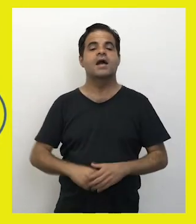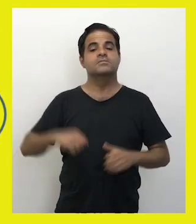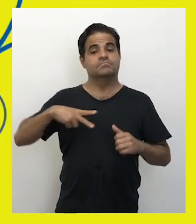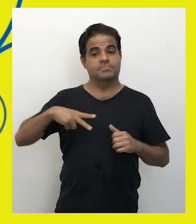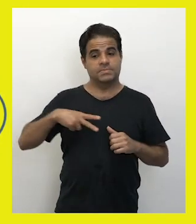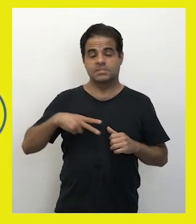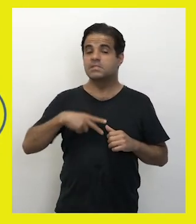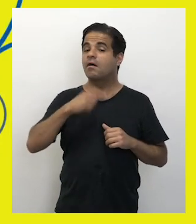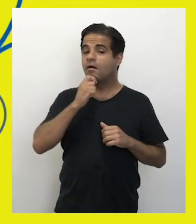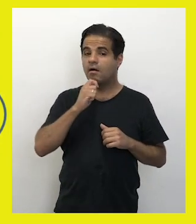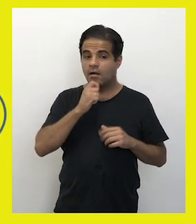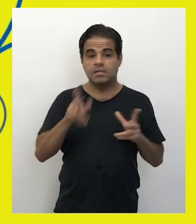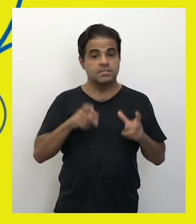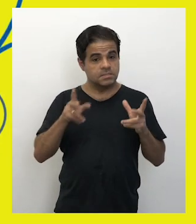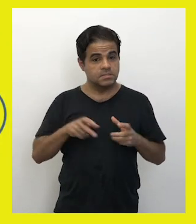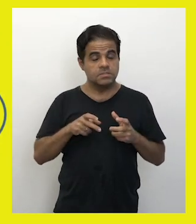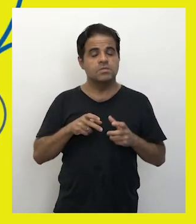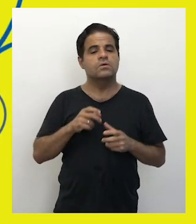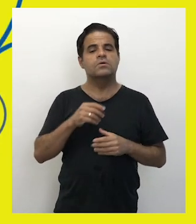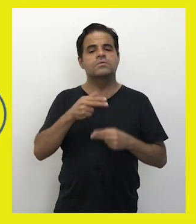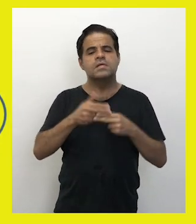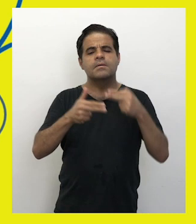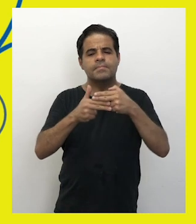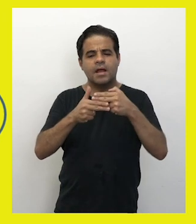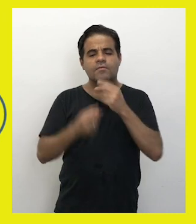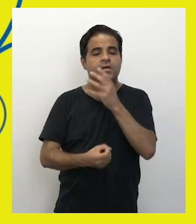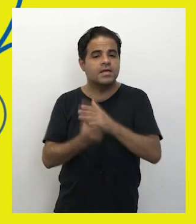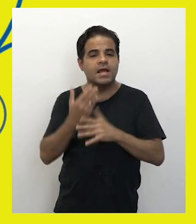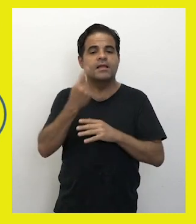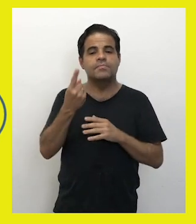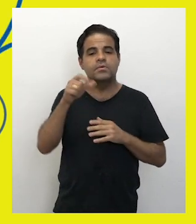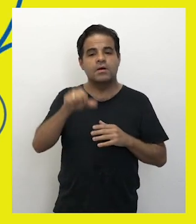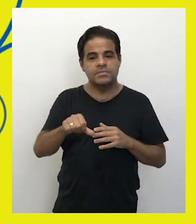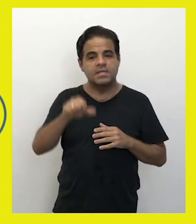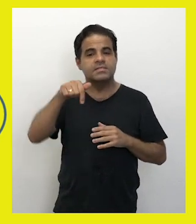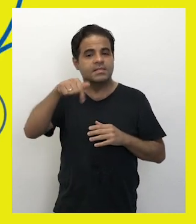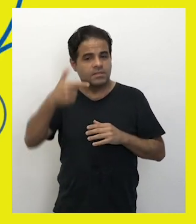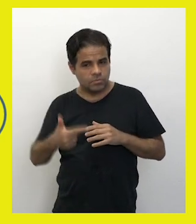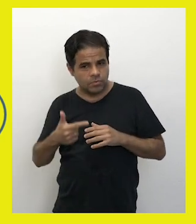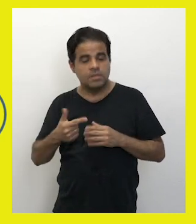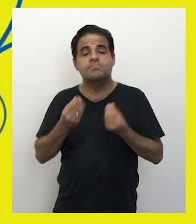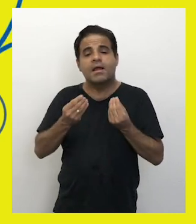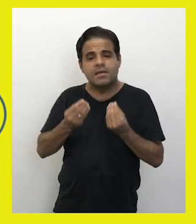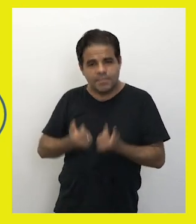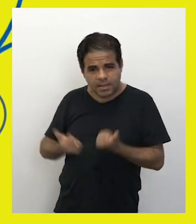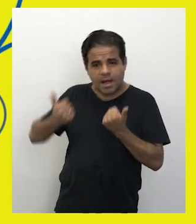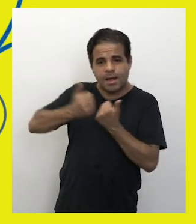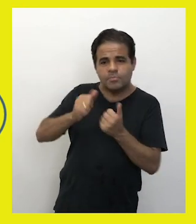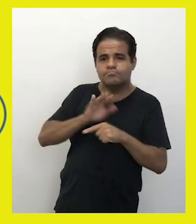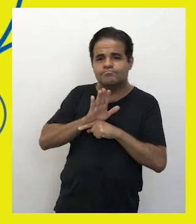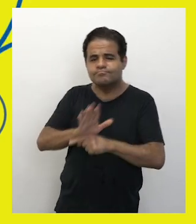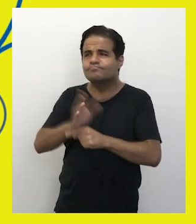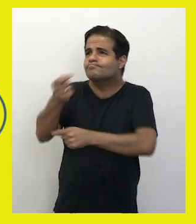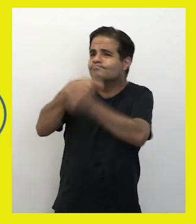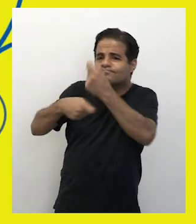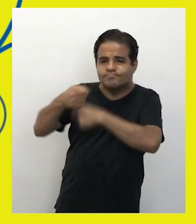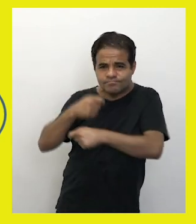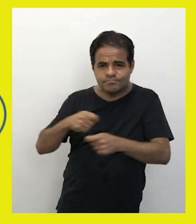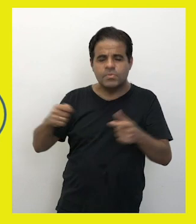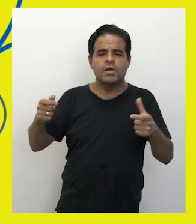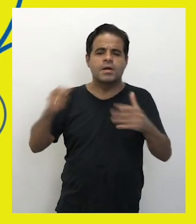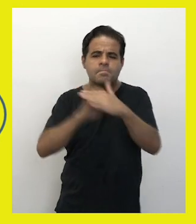O Sebrae foi criado em 1972 para dar apoio aos pequenos negócios de todo o país. E o que o Sebrae faz? O